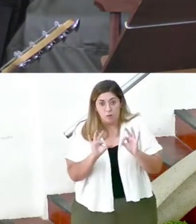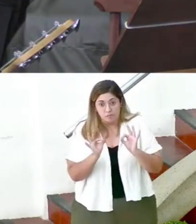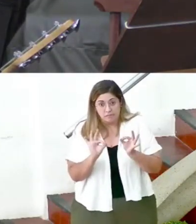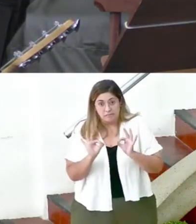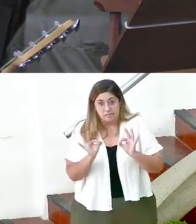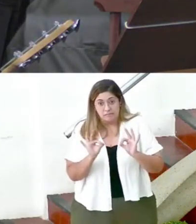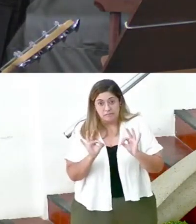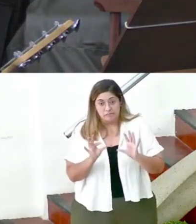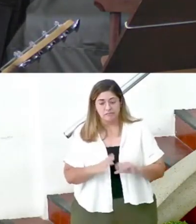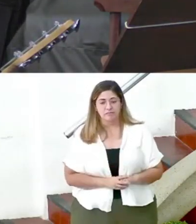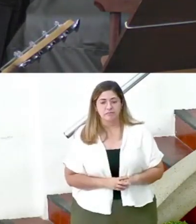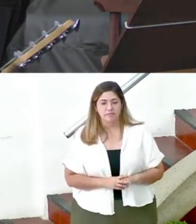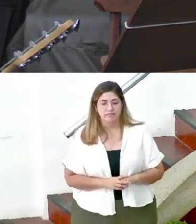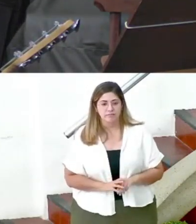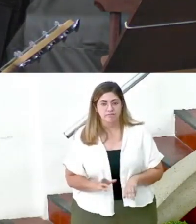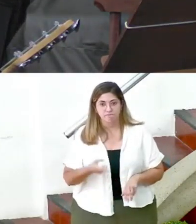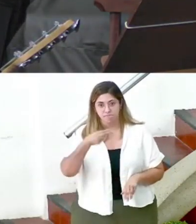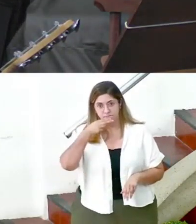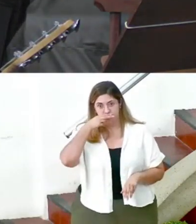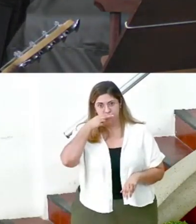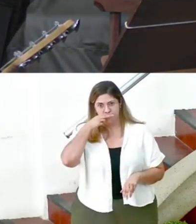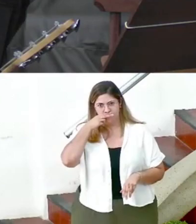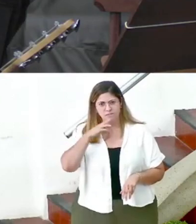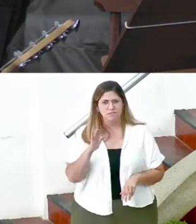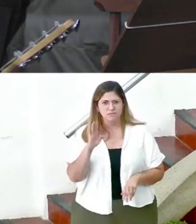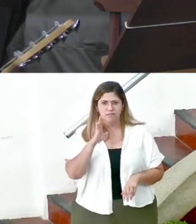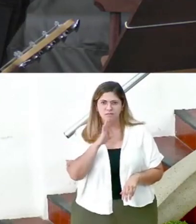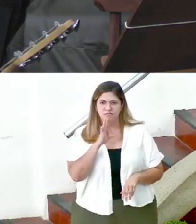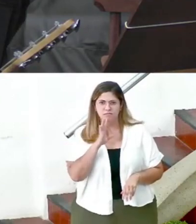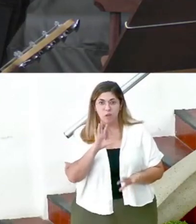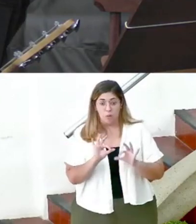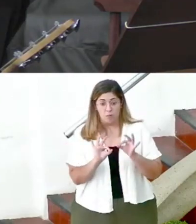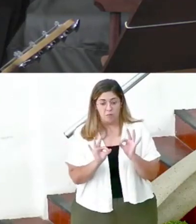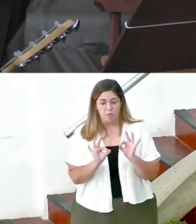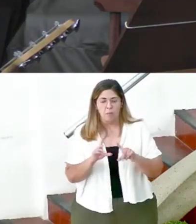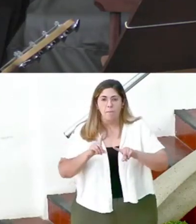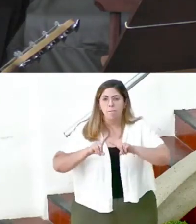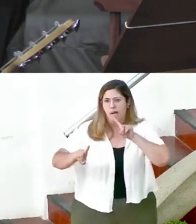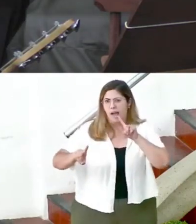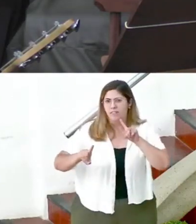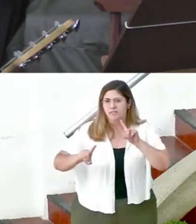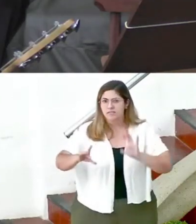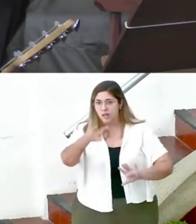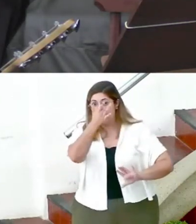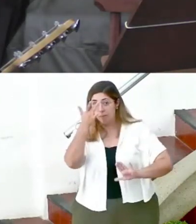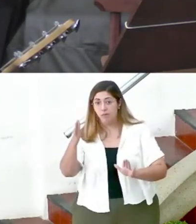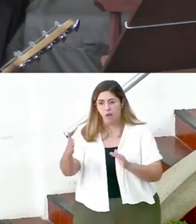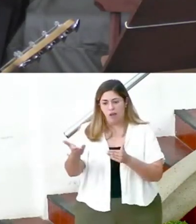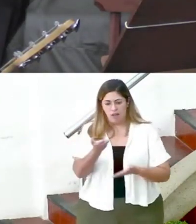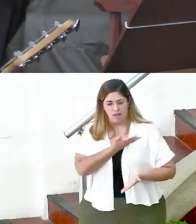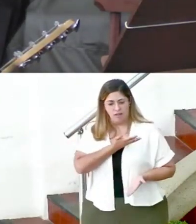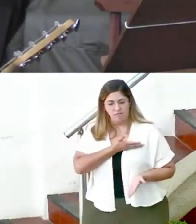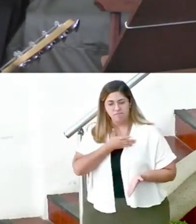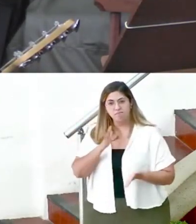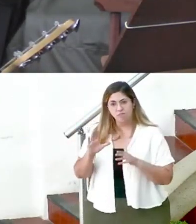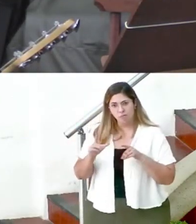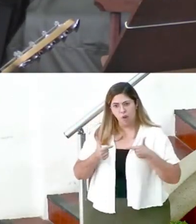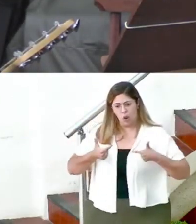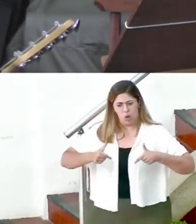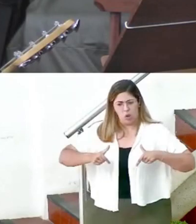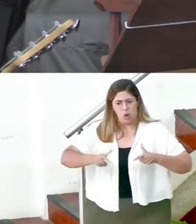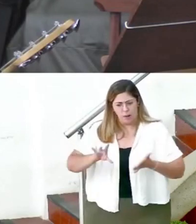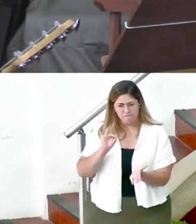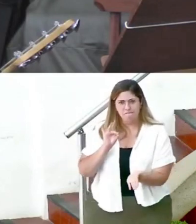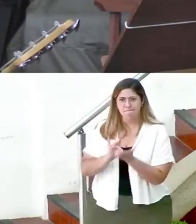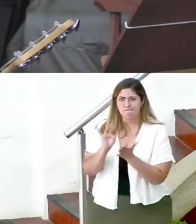assim, que levou os aliados a um esforço muito grande. Hitler não foi um adversário fácil. Foi talvez uma